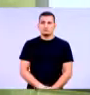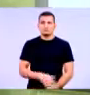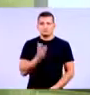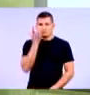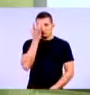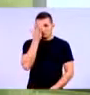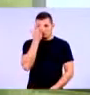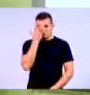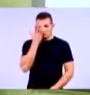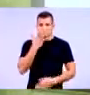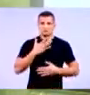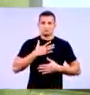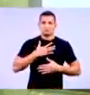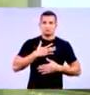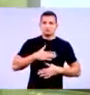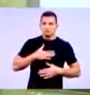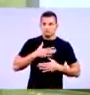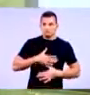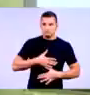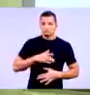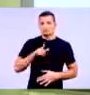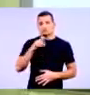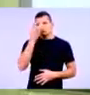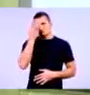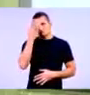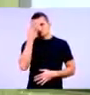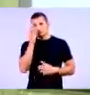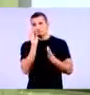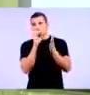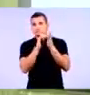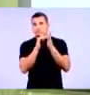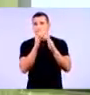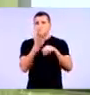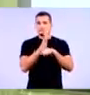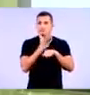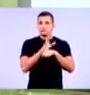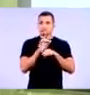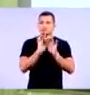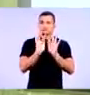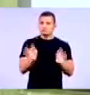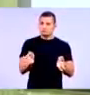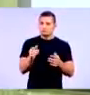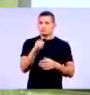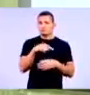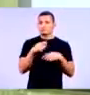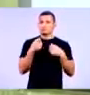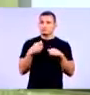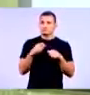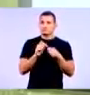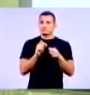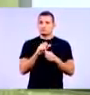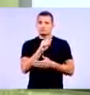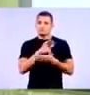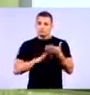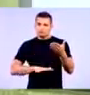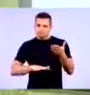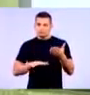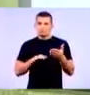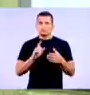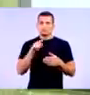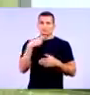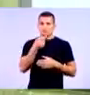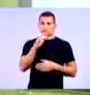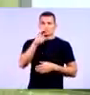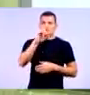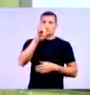Facinho, tranquilo. Viram? É muito fácil você postar uma tarefa. Ela é simples, você tem que fazer o texto, editar o seu texto,